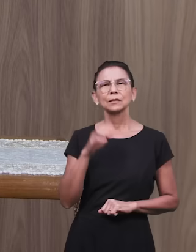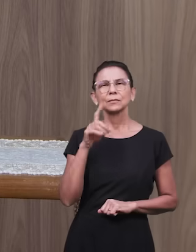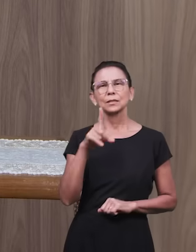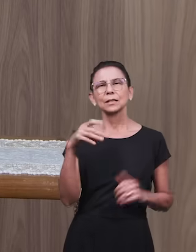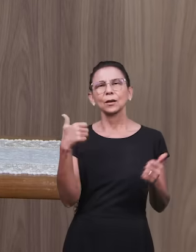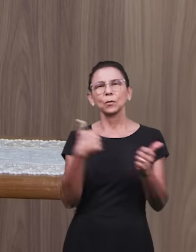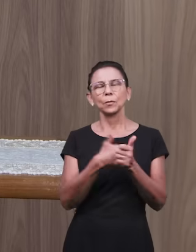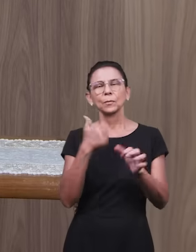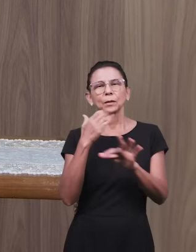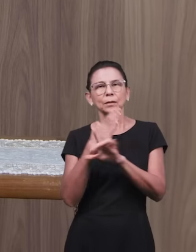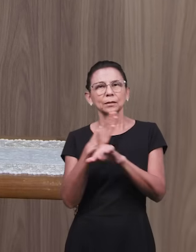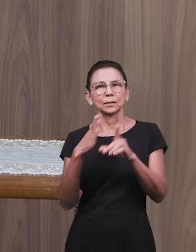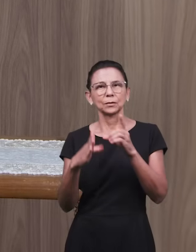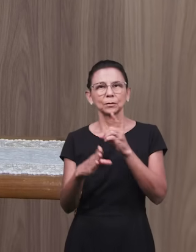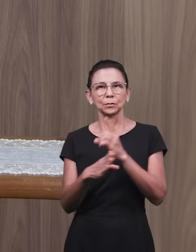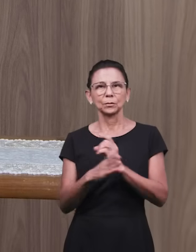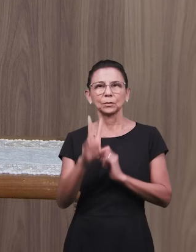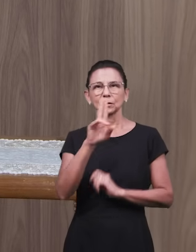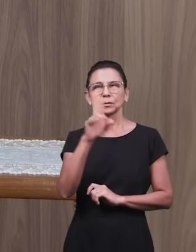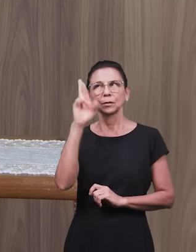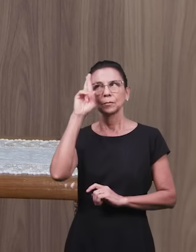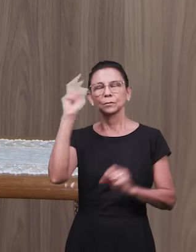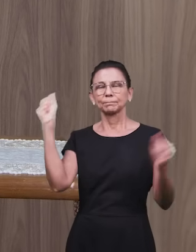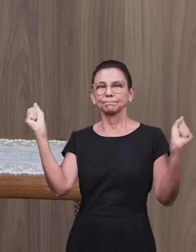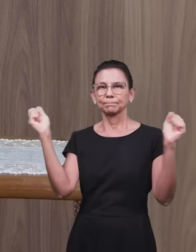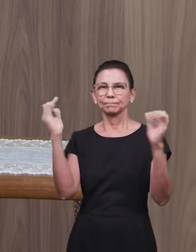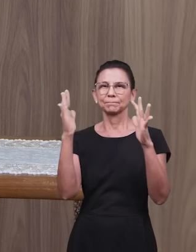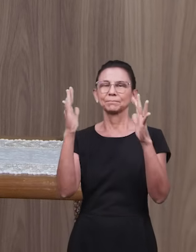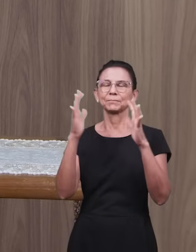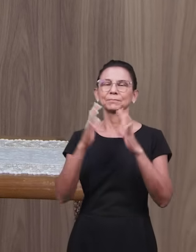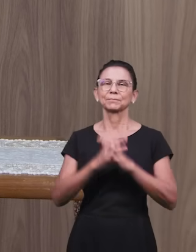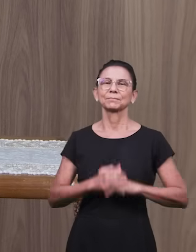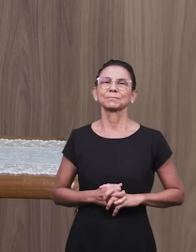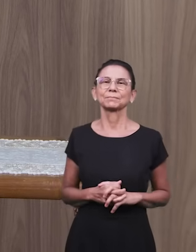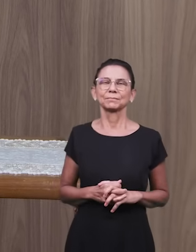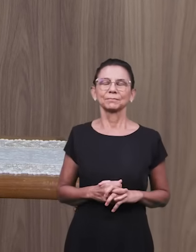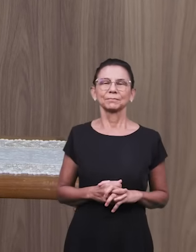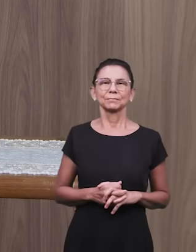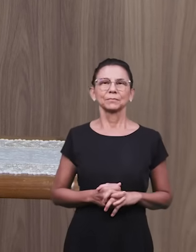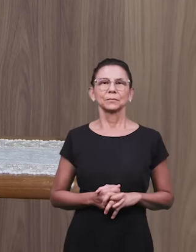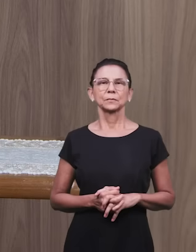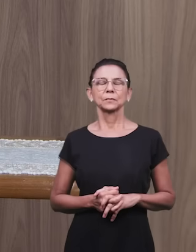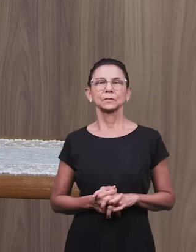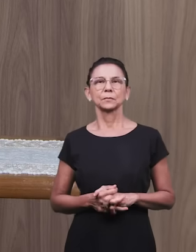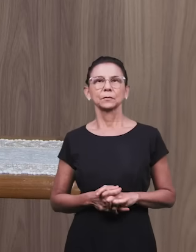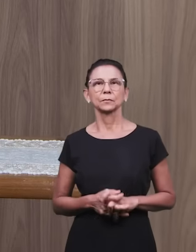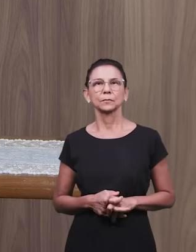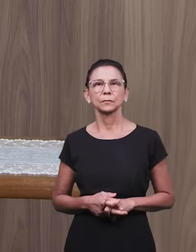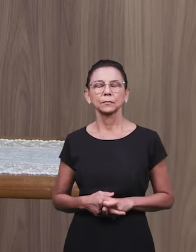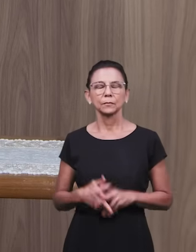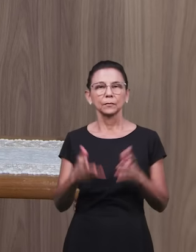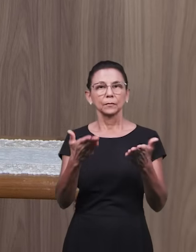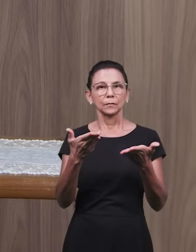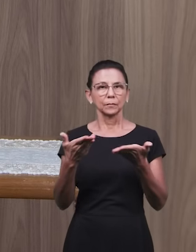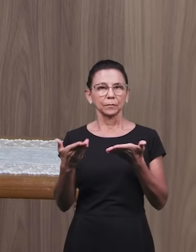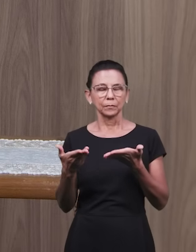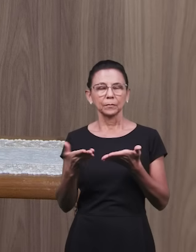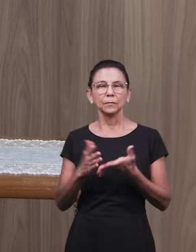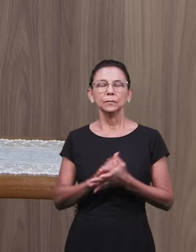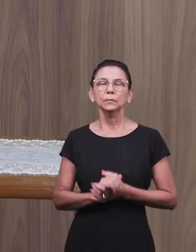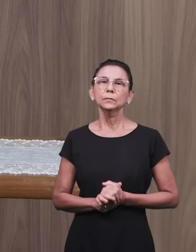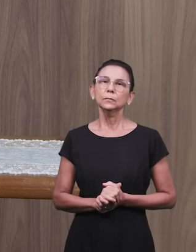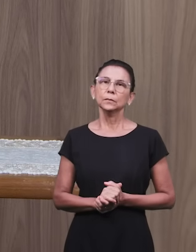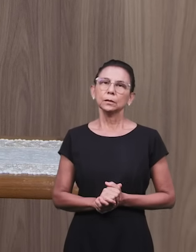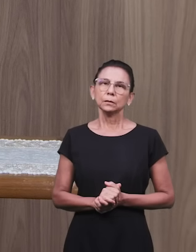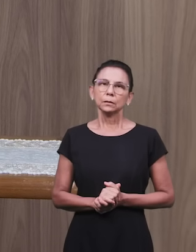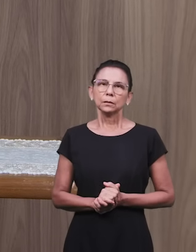dos nossos cultos e glorificando ao nome do Senhor. Nós vamos convidar a todos para orarmos nesse